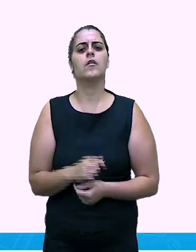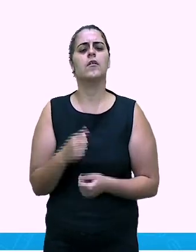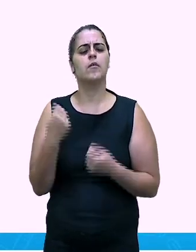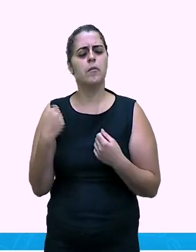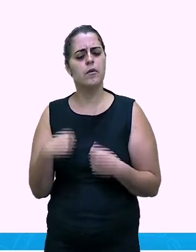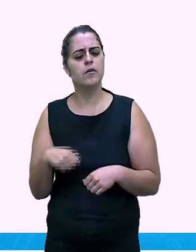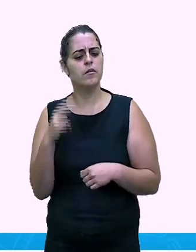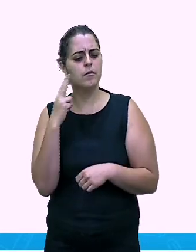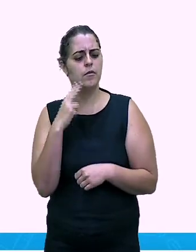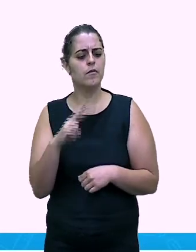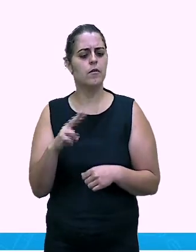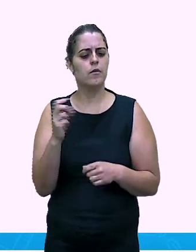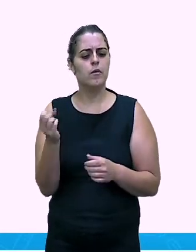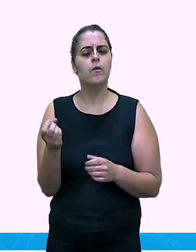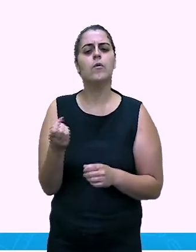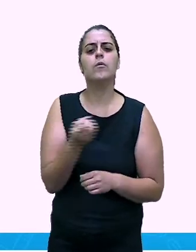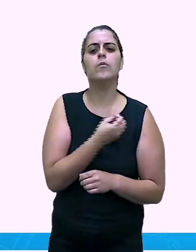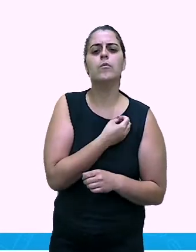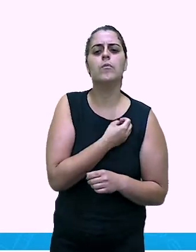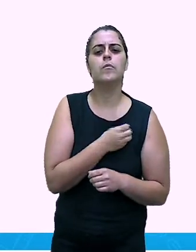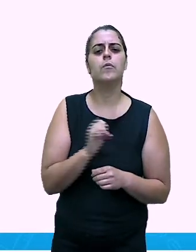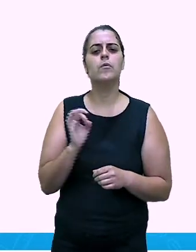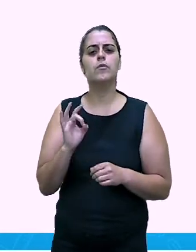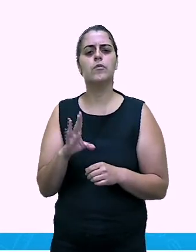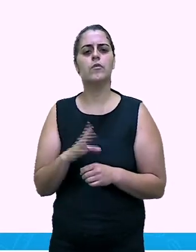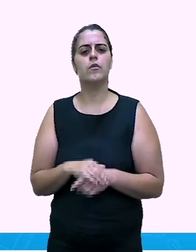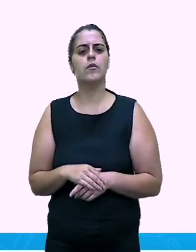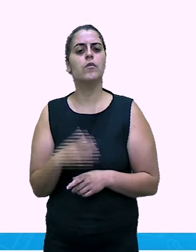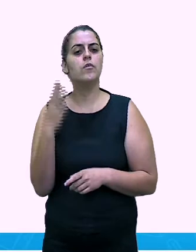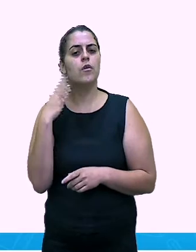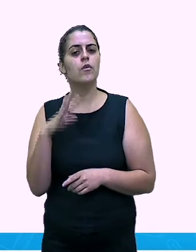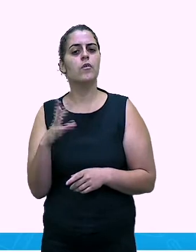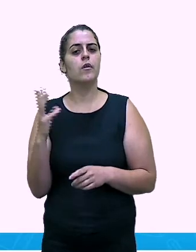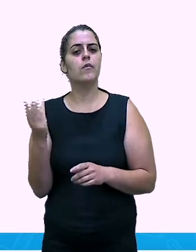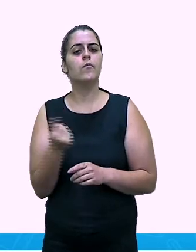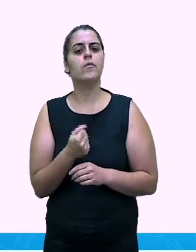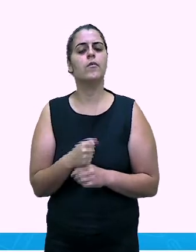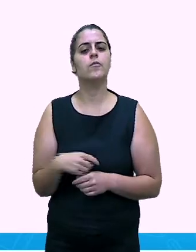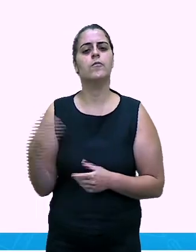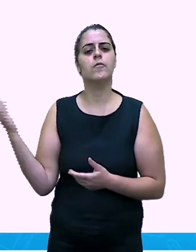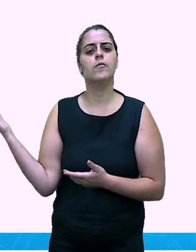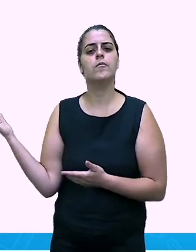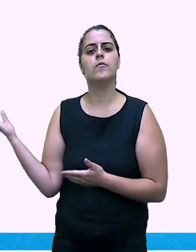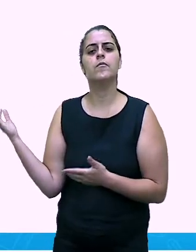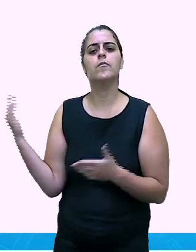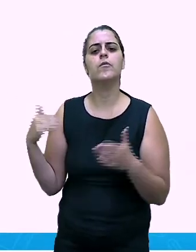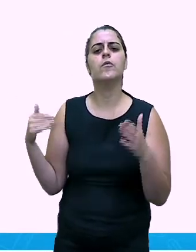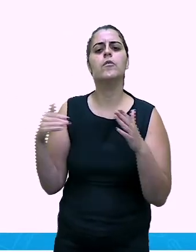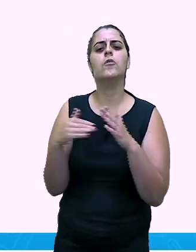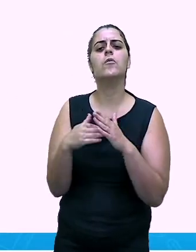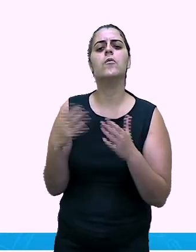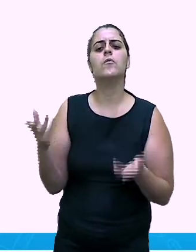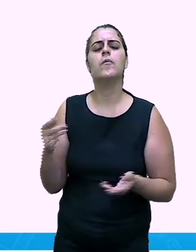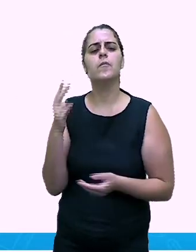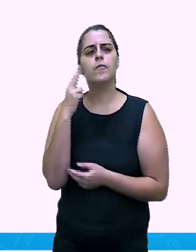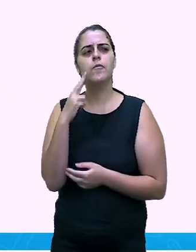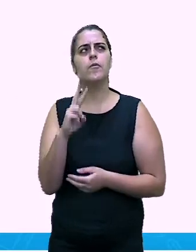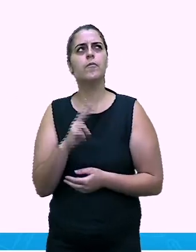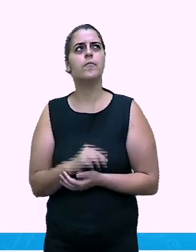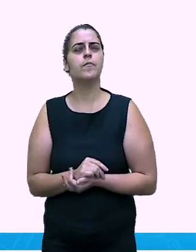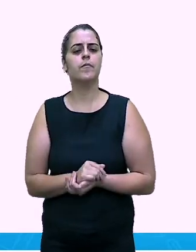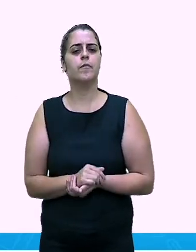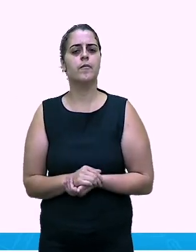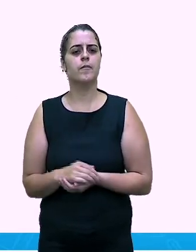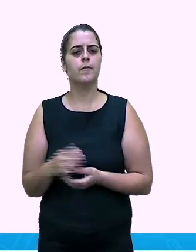conseguimos analisar um número que por si só a gente consegue ver um total na tabuada. Mas analise o seguinte, se a gente for olhar